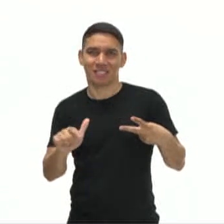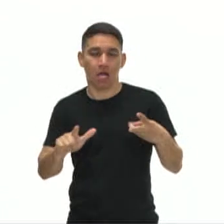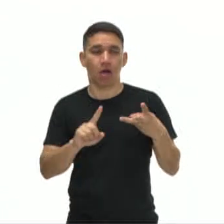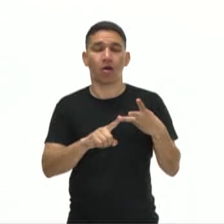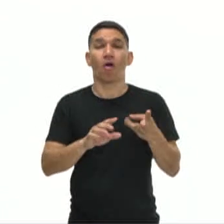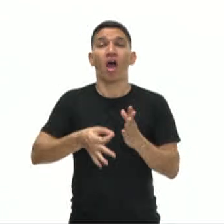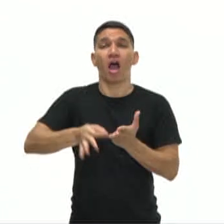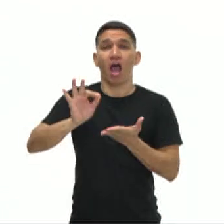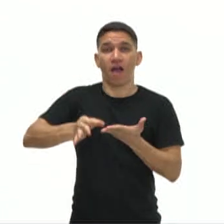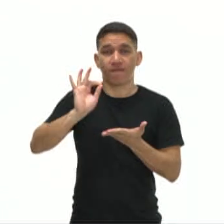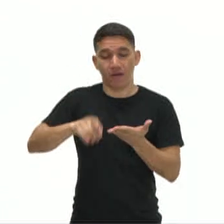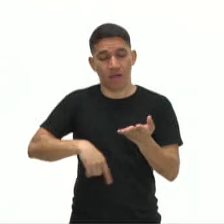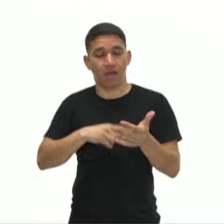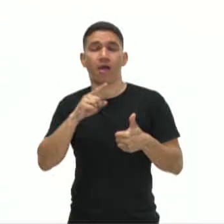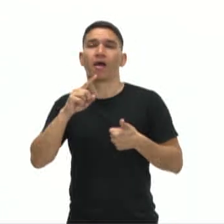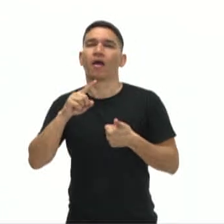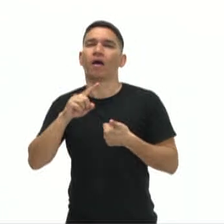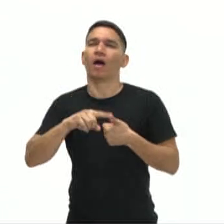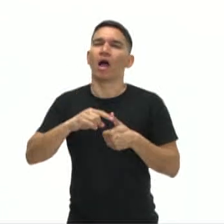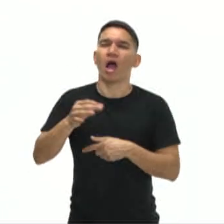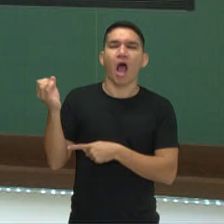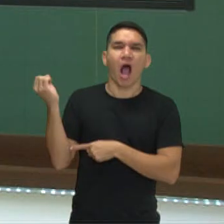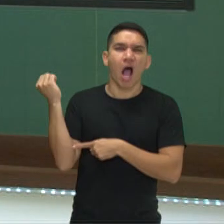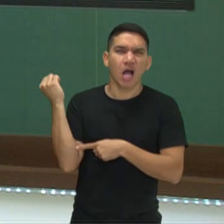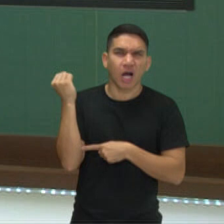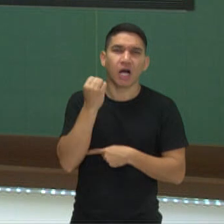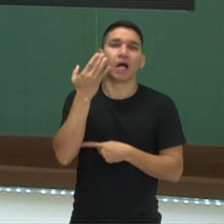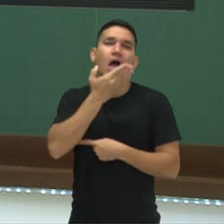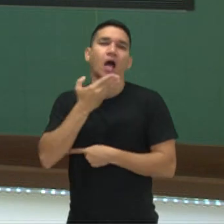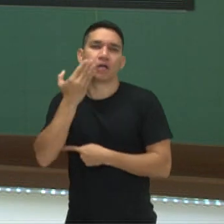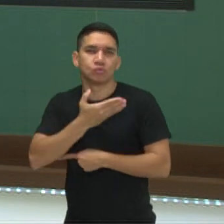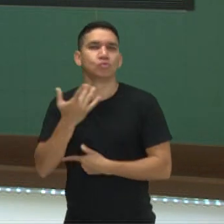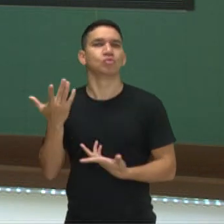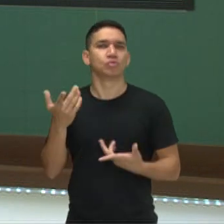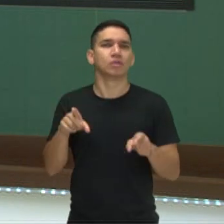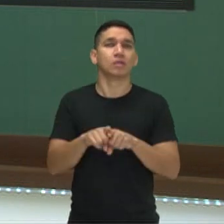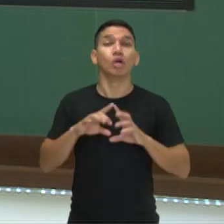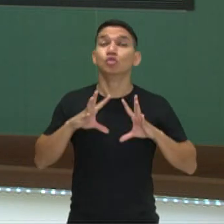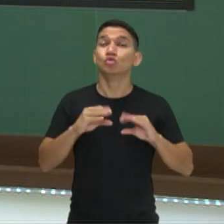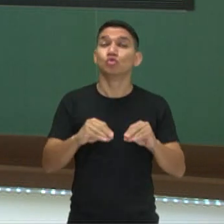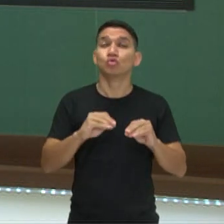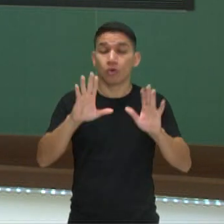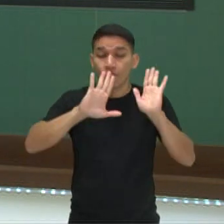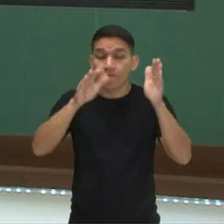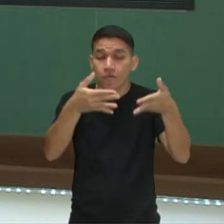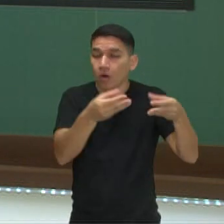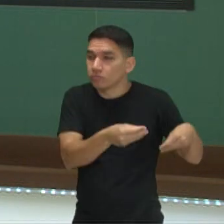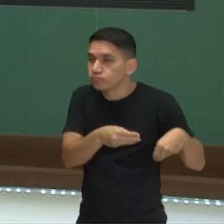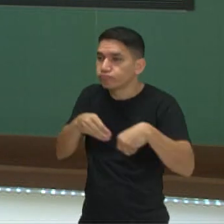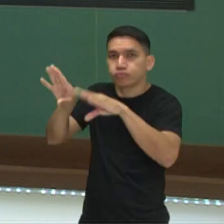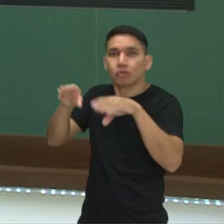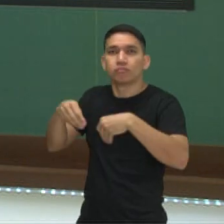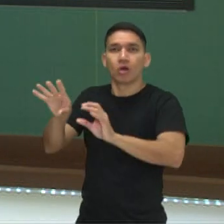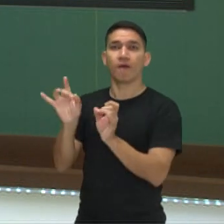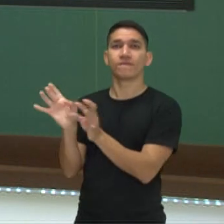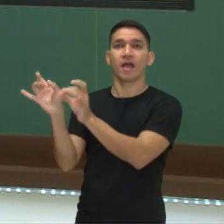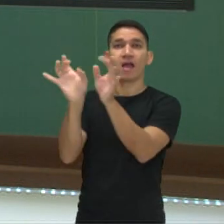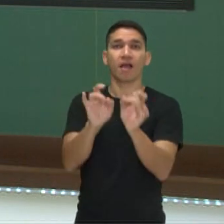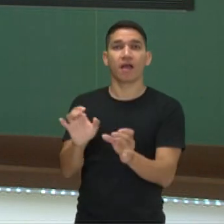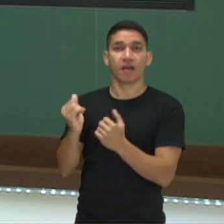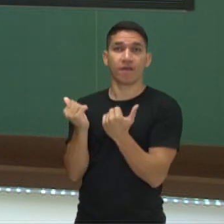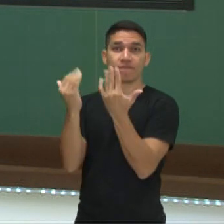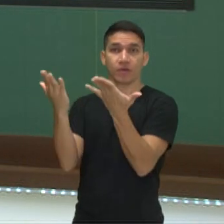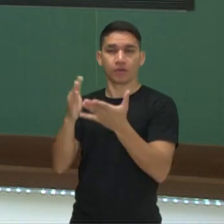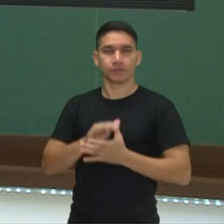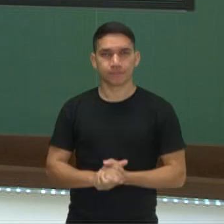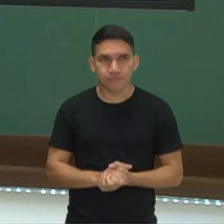cana-de-açúcar, destinados então ao mercado externo. Então é tudo isso aí voltado ao mercado externo, ok? E eu estava dizendo